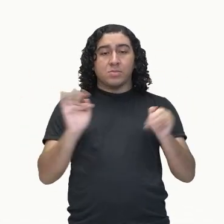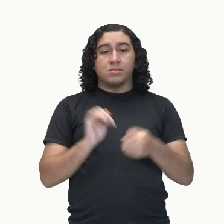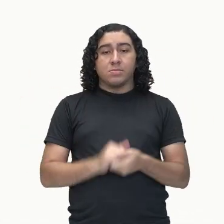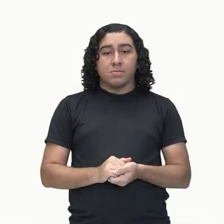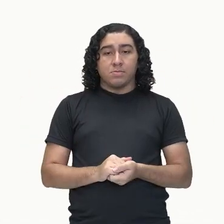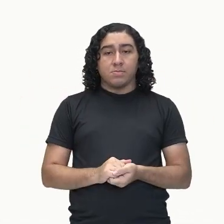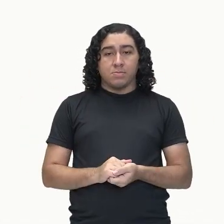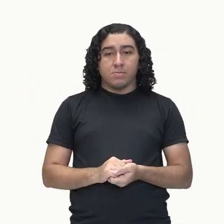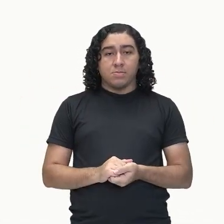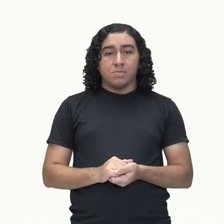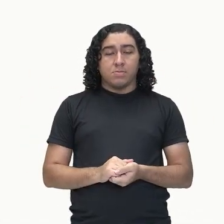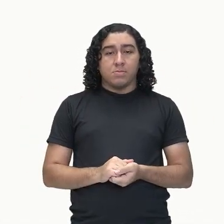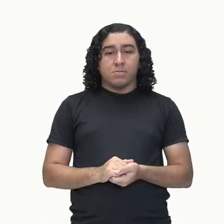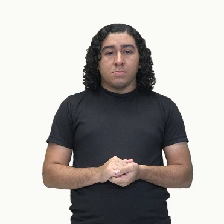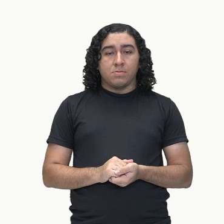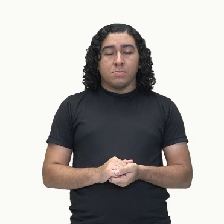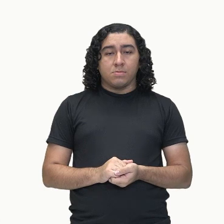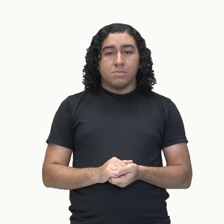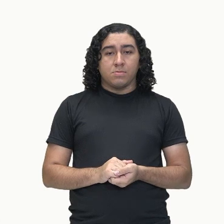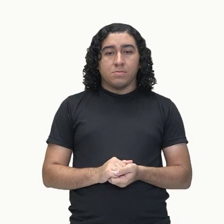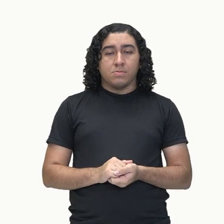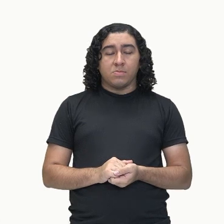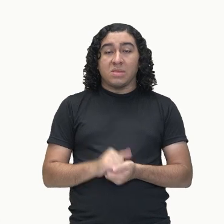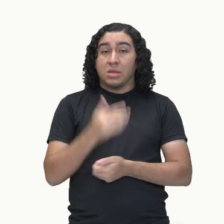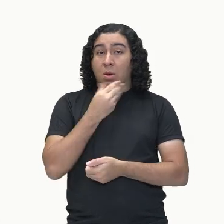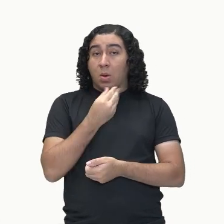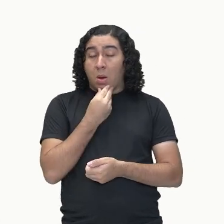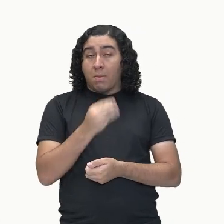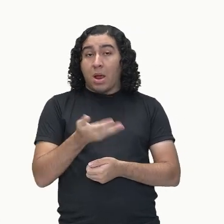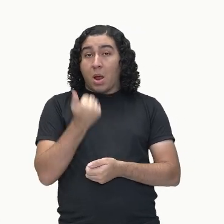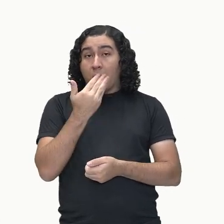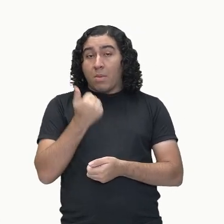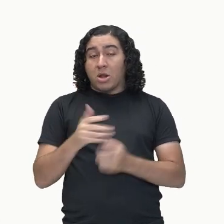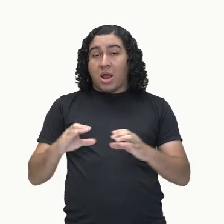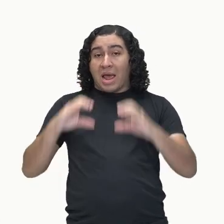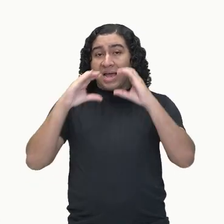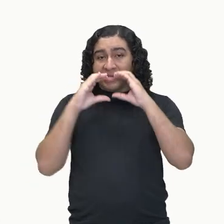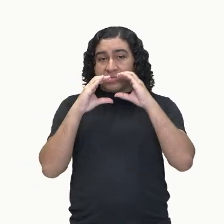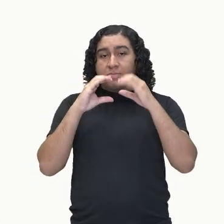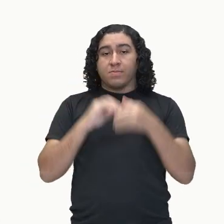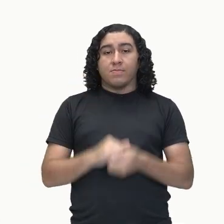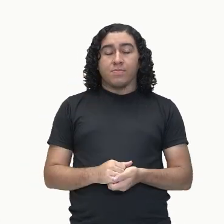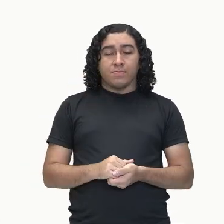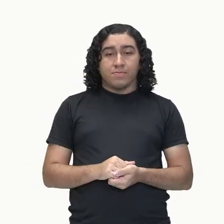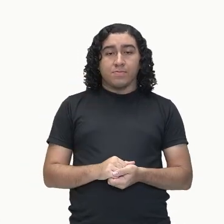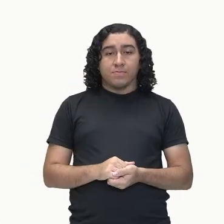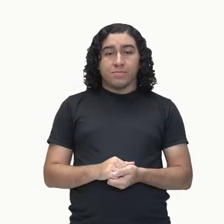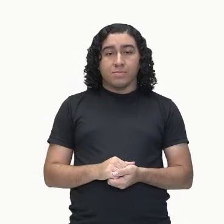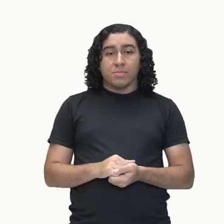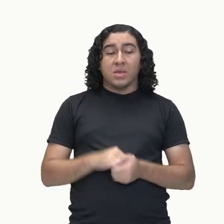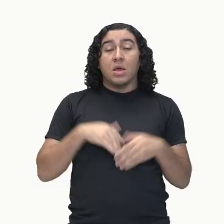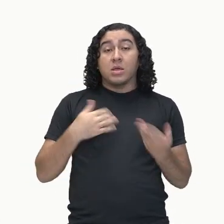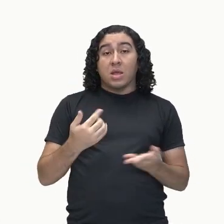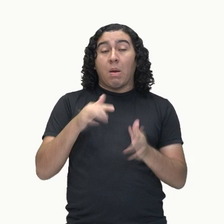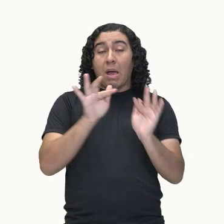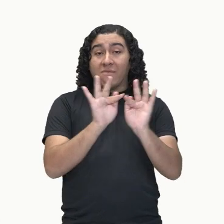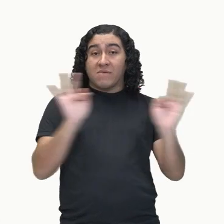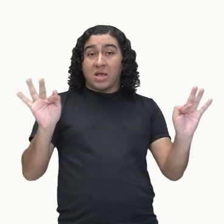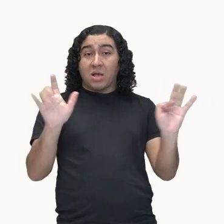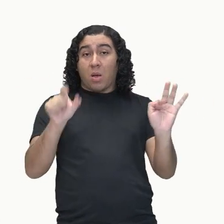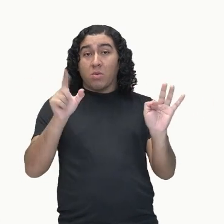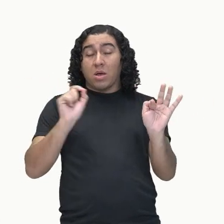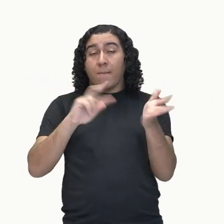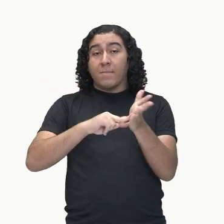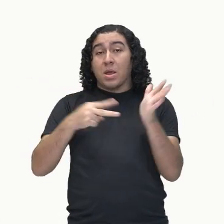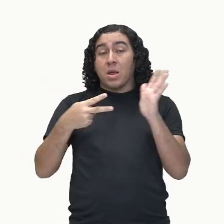bital o senhor lá tá comendo um sanduíche né bocadilho E aí digamos eu perguntei se ele compartilharia